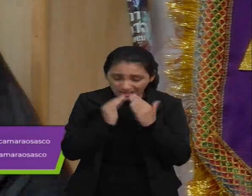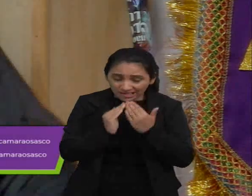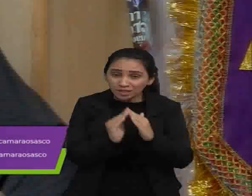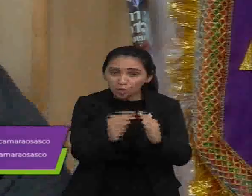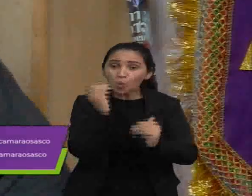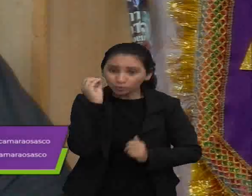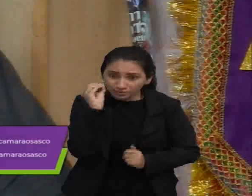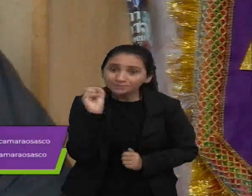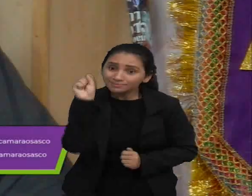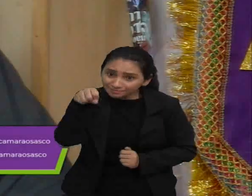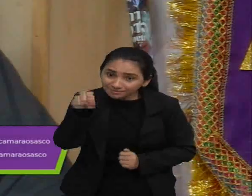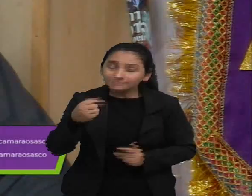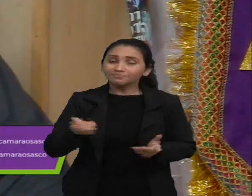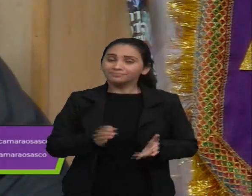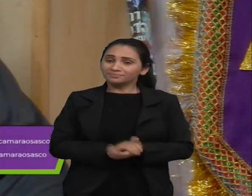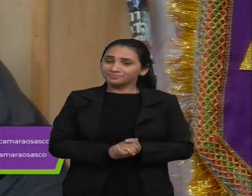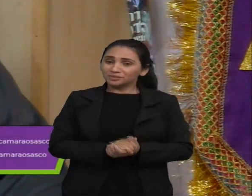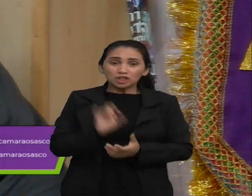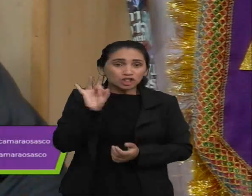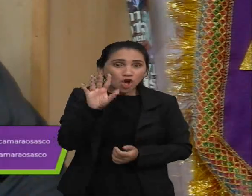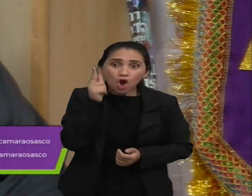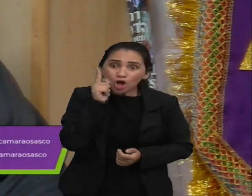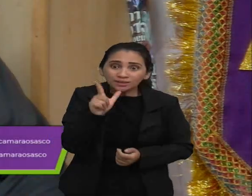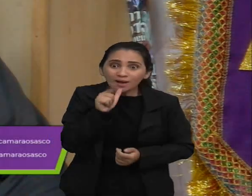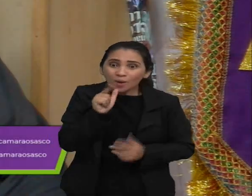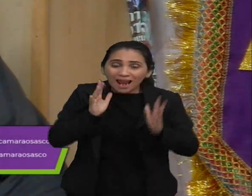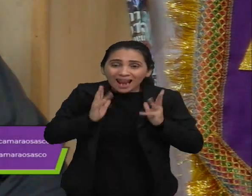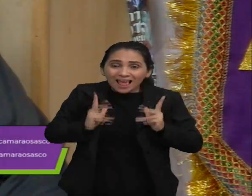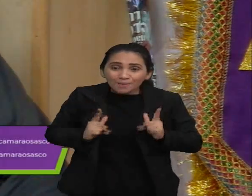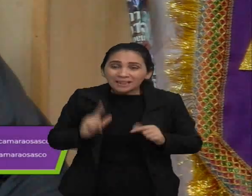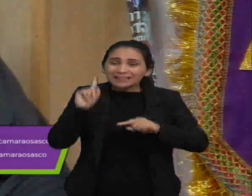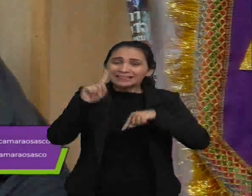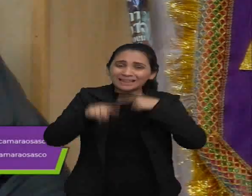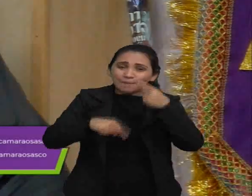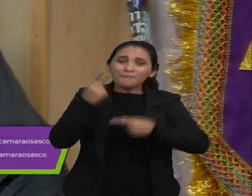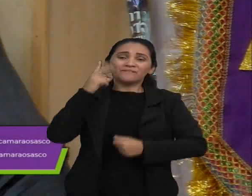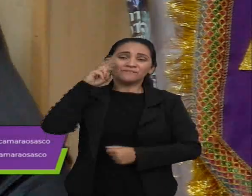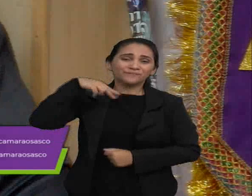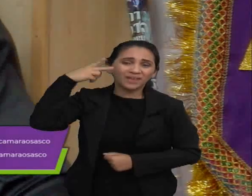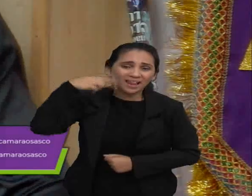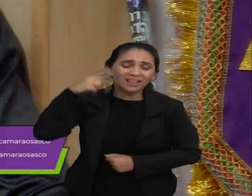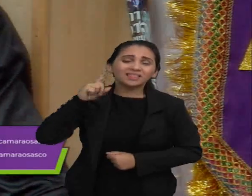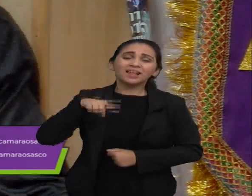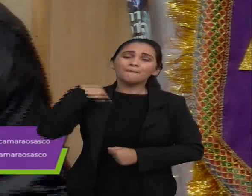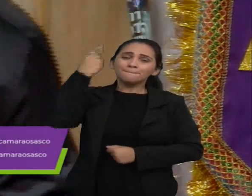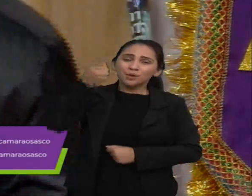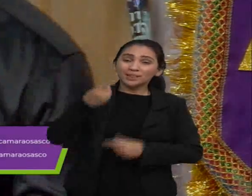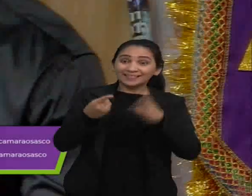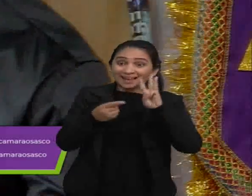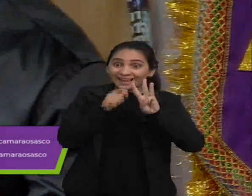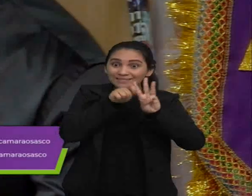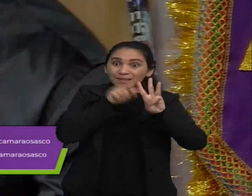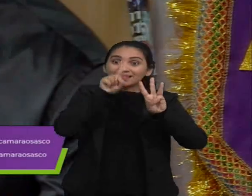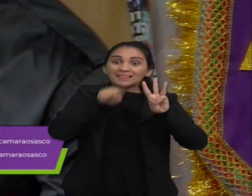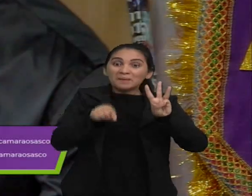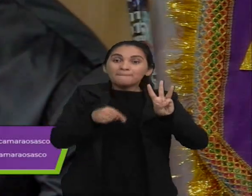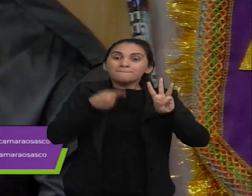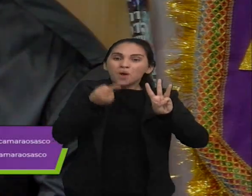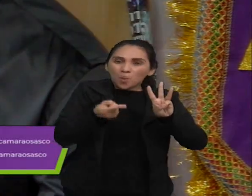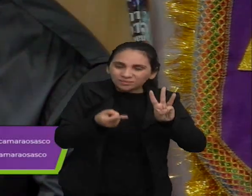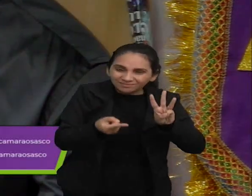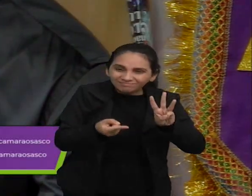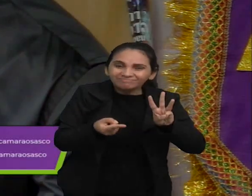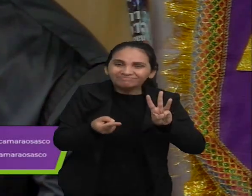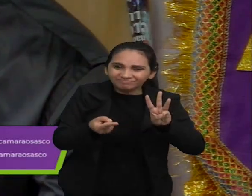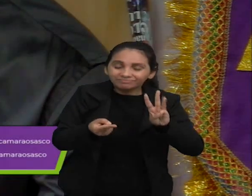Zona Norte a gente só conseguiu saneamento básico quando nós fomos eleitos no nosso terceiro mês a Sabesp foi tão